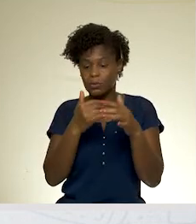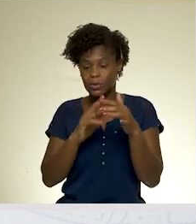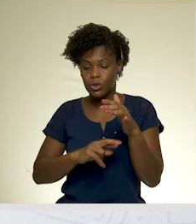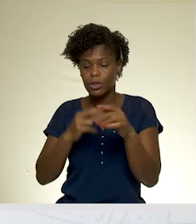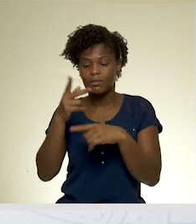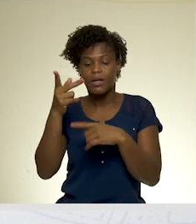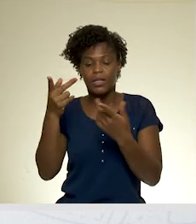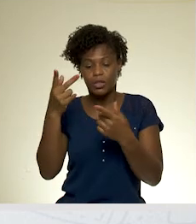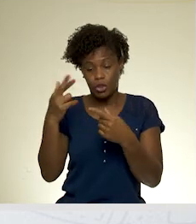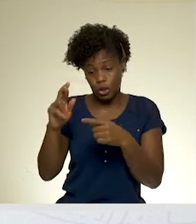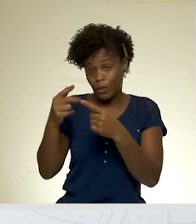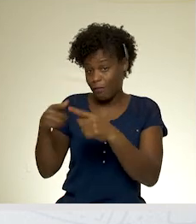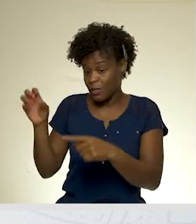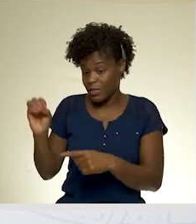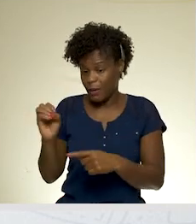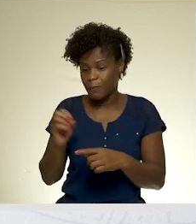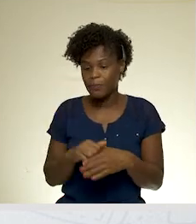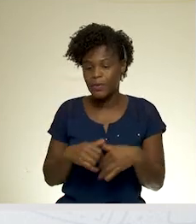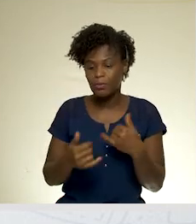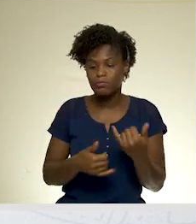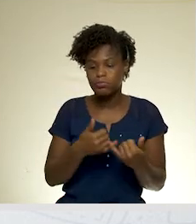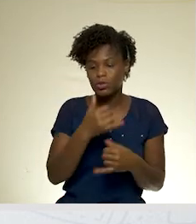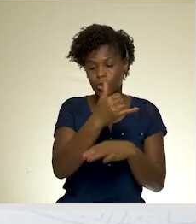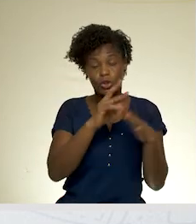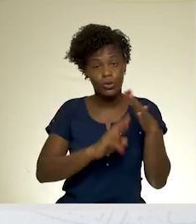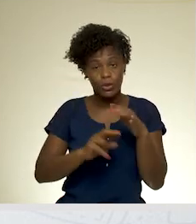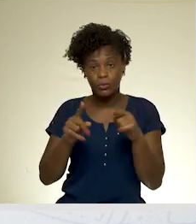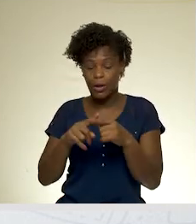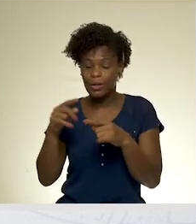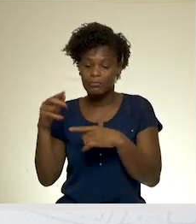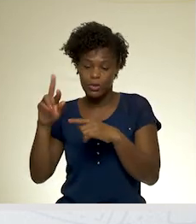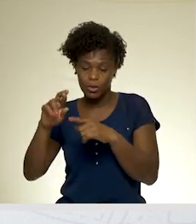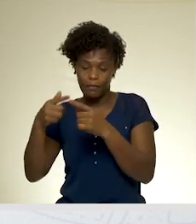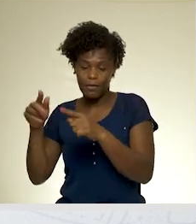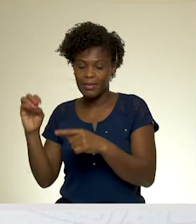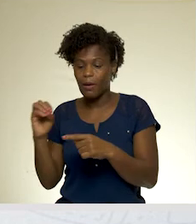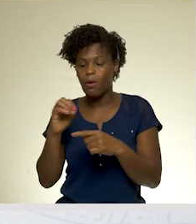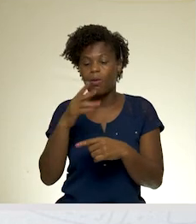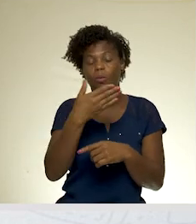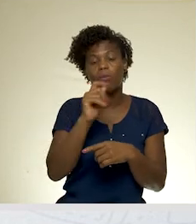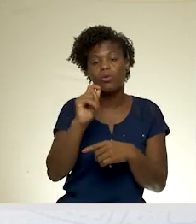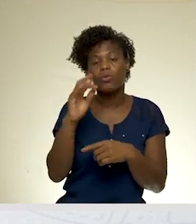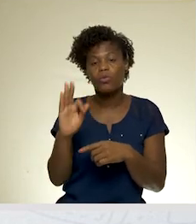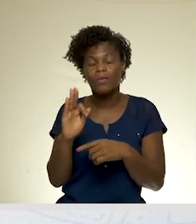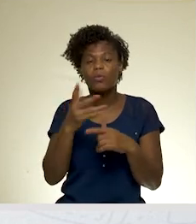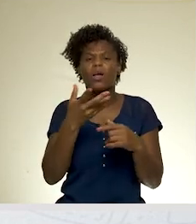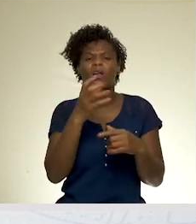da função. 1.4. Qual é o objeto de imagem